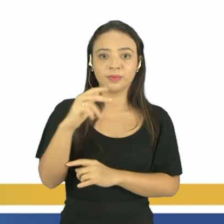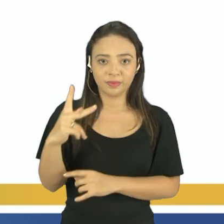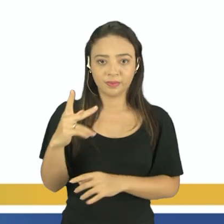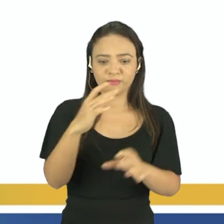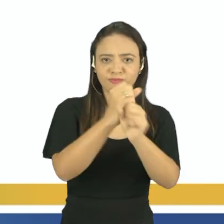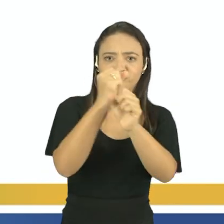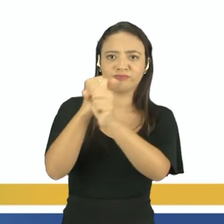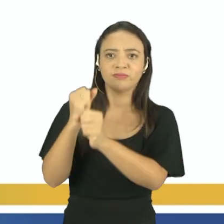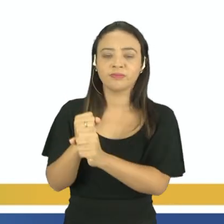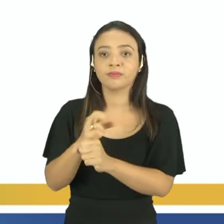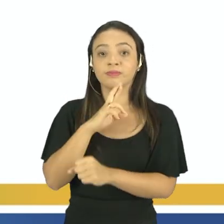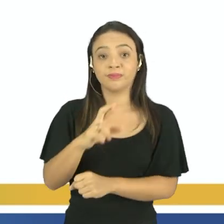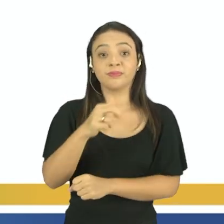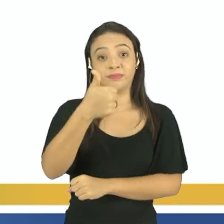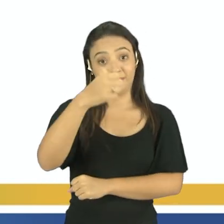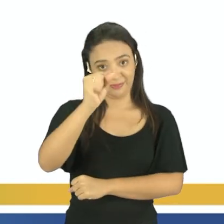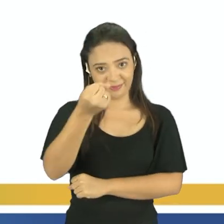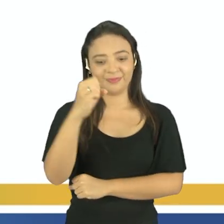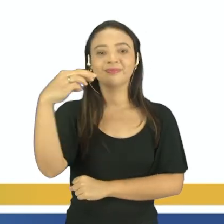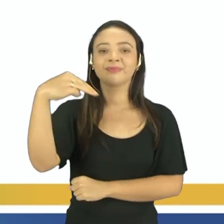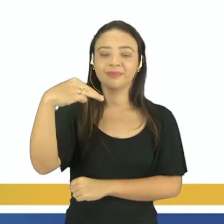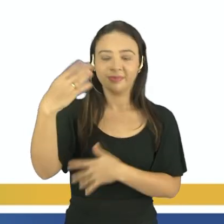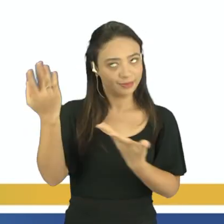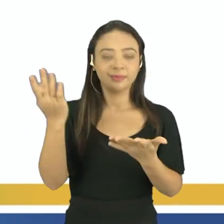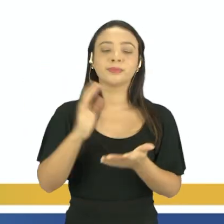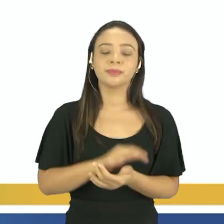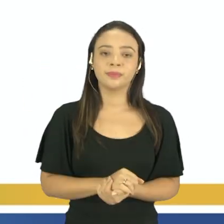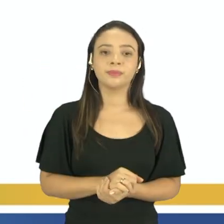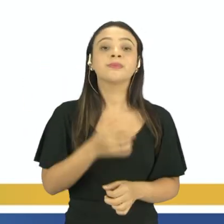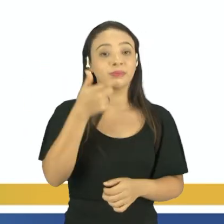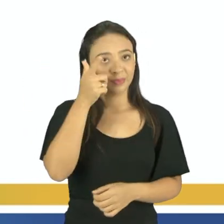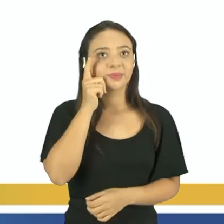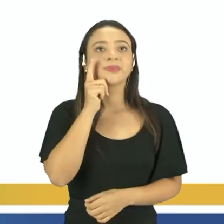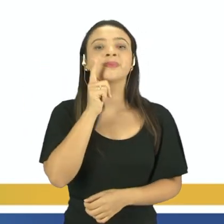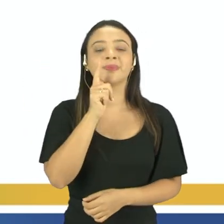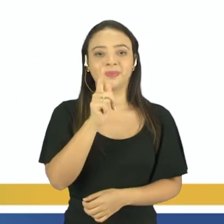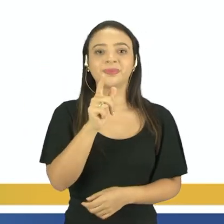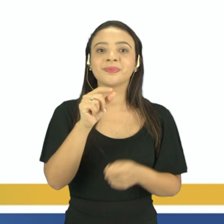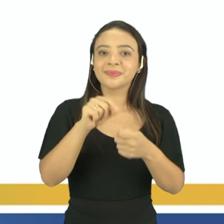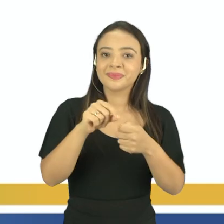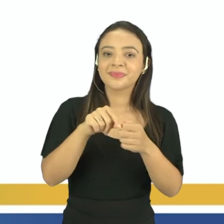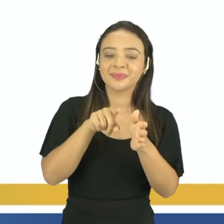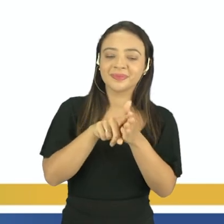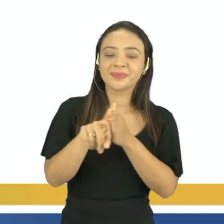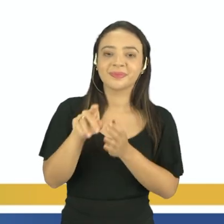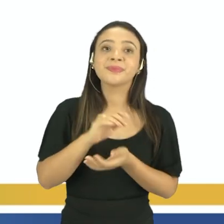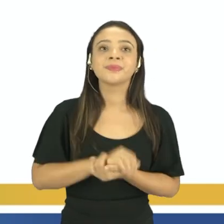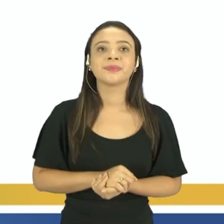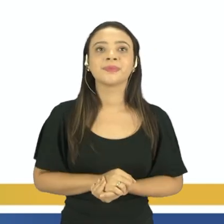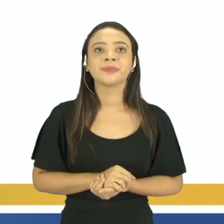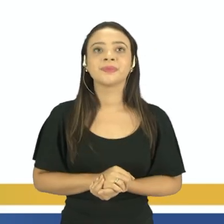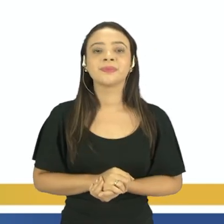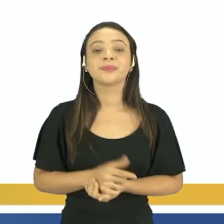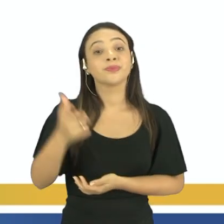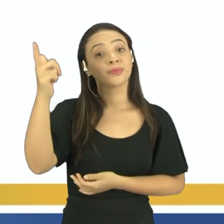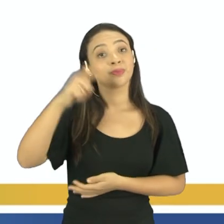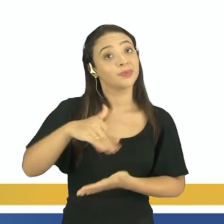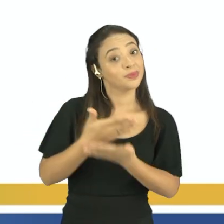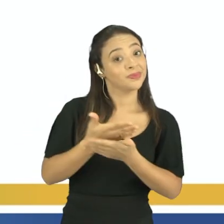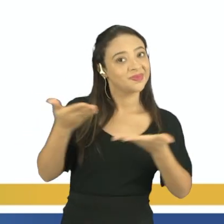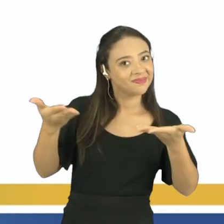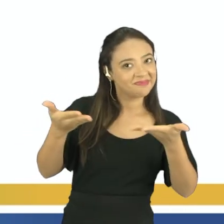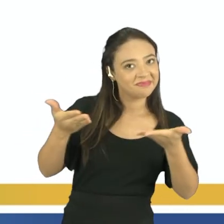temos 18 metros. Muito bem, então, com isso, a gente conseguiu resolver a nossa questão. Então, vamos retomar o que a gente viu